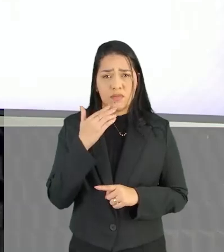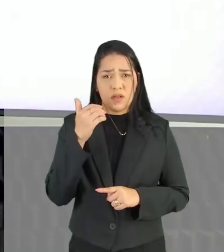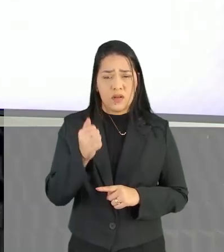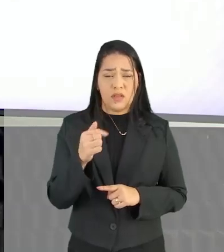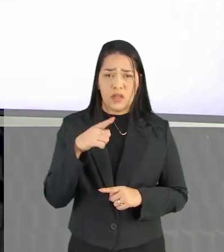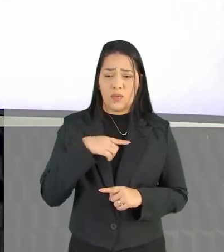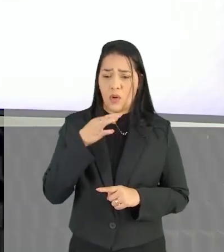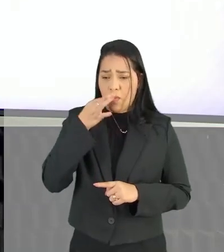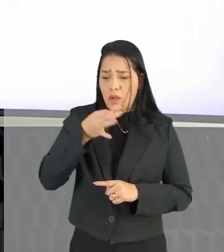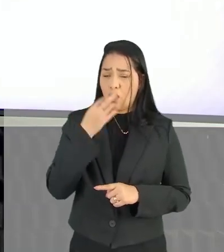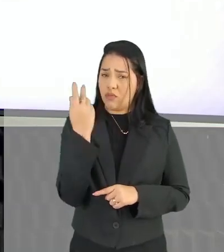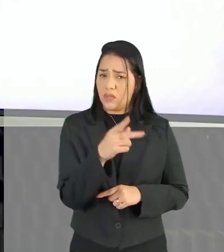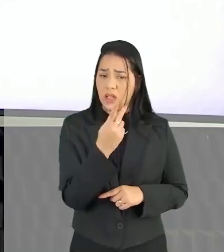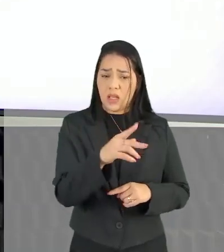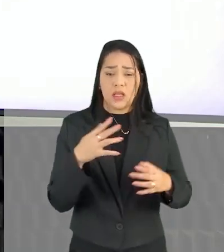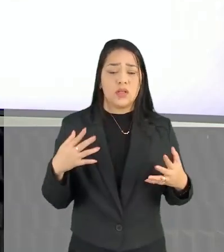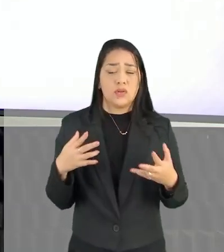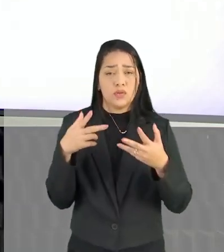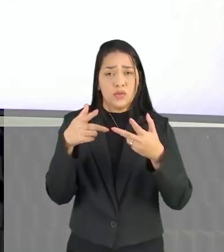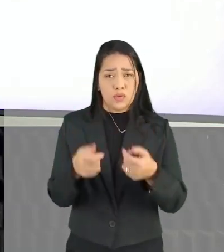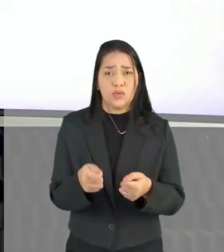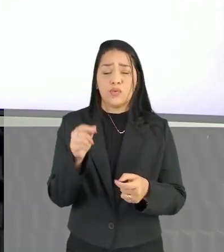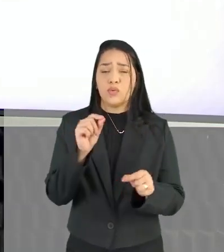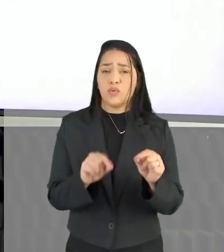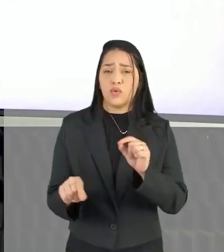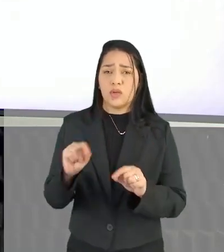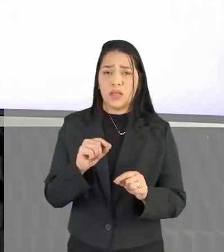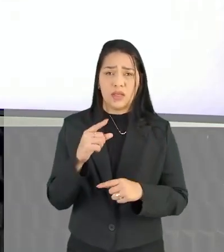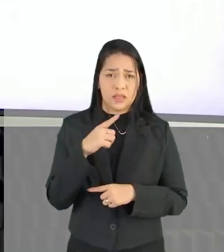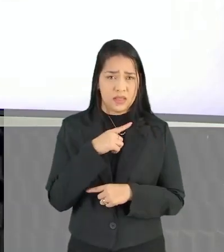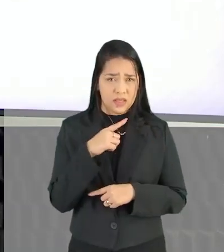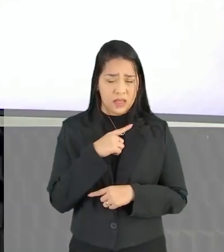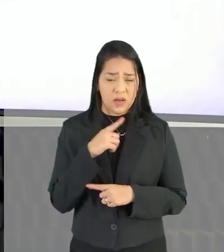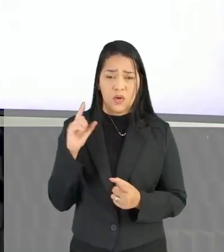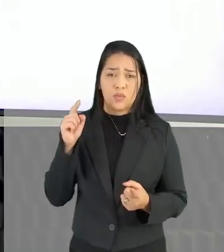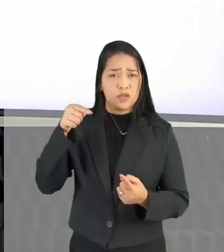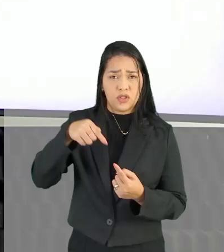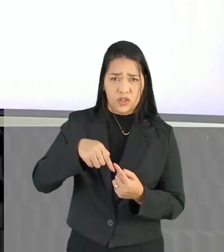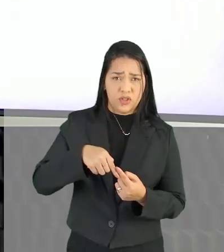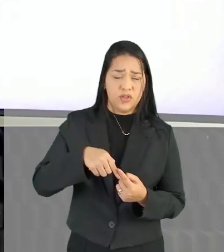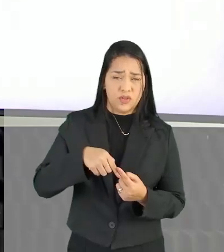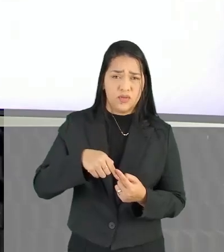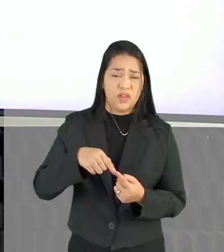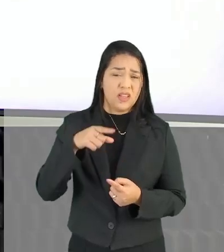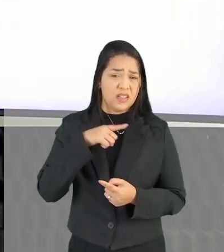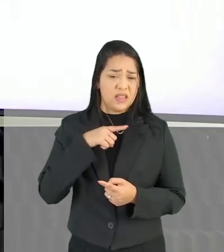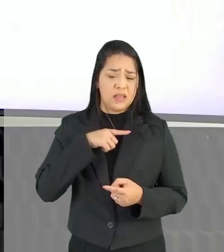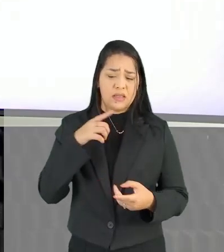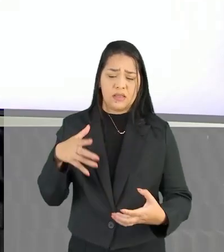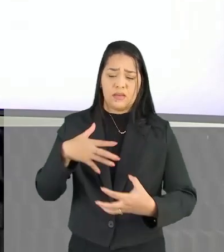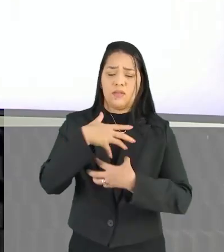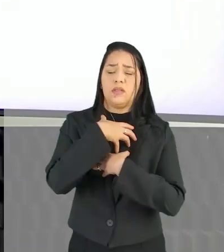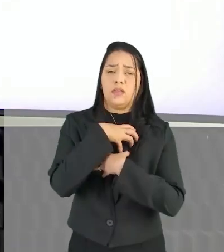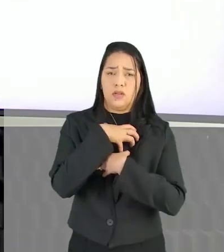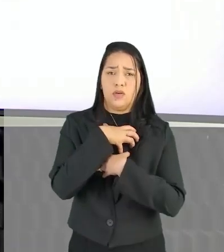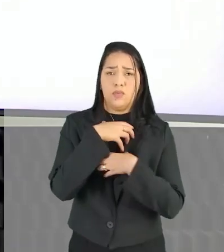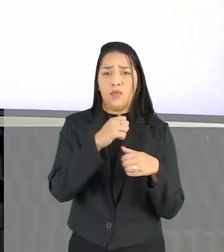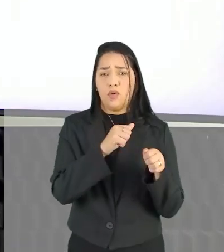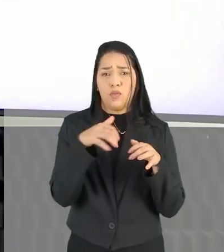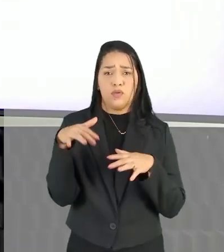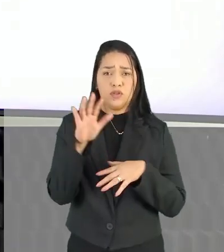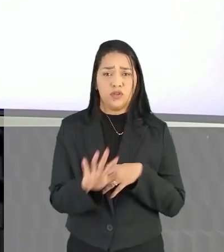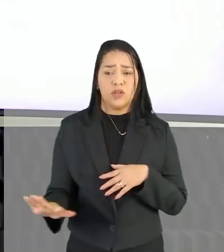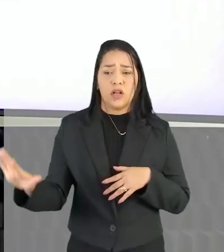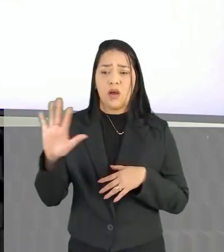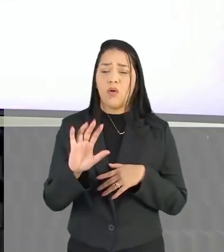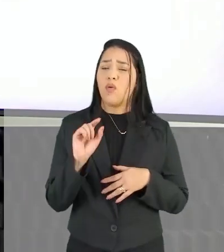uma opinião dele, tudo isso gira diretamente com o objetivo de trazer essa sensibilização para o público de modo